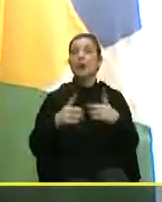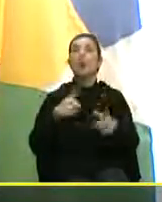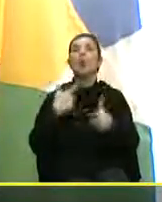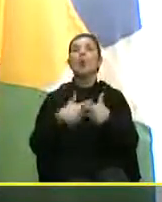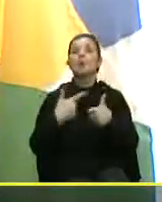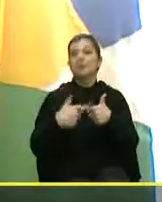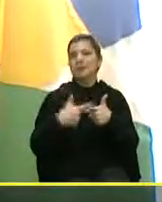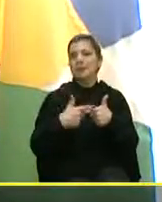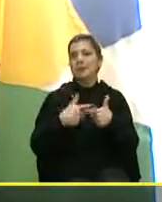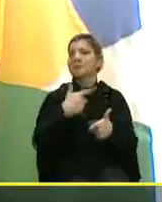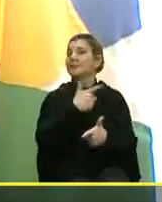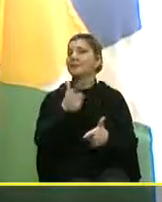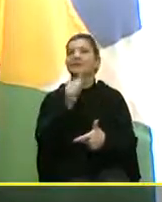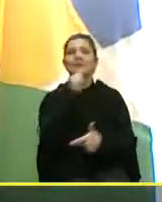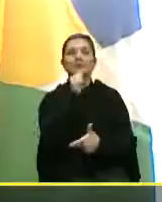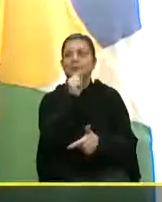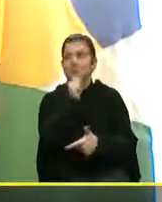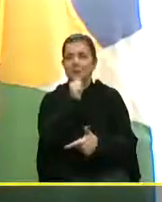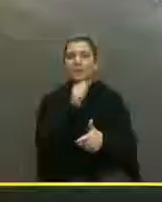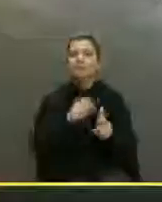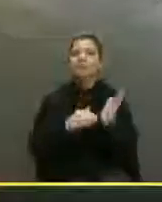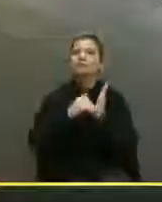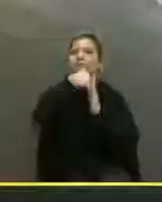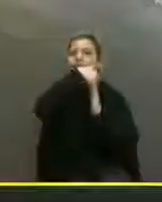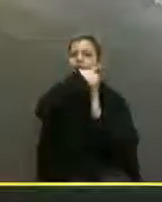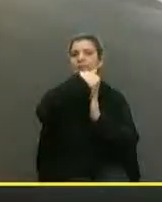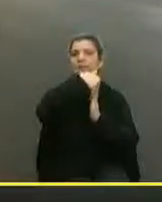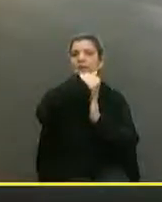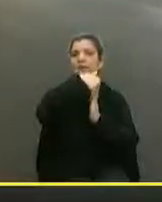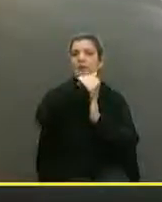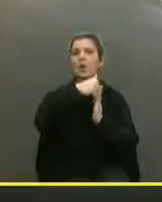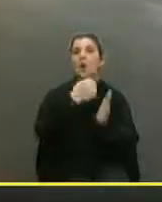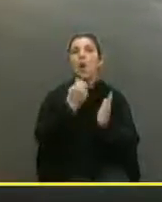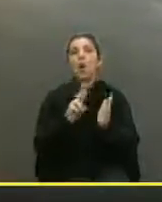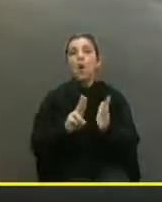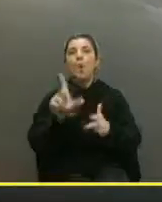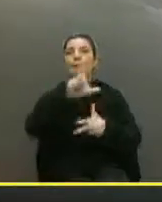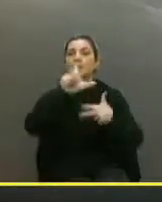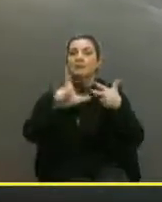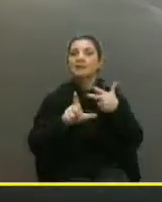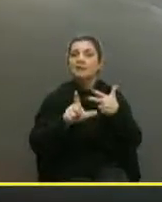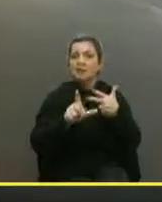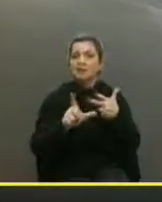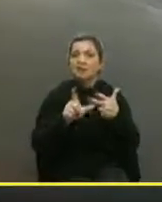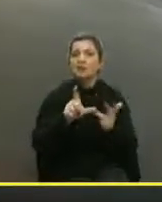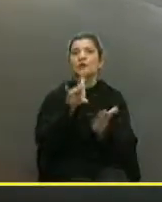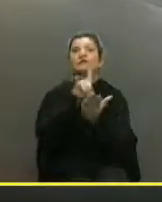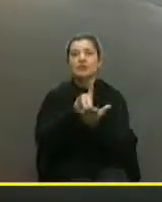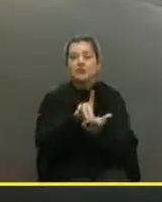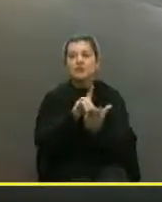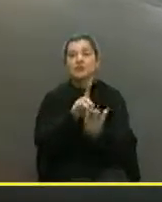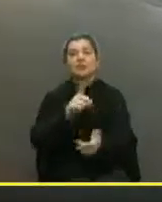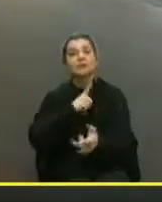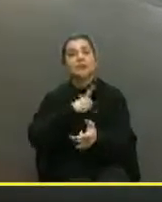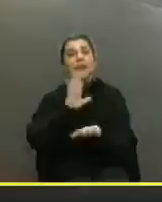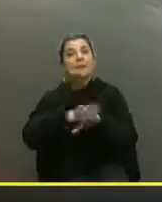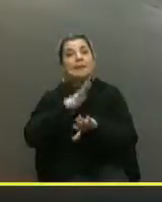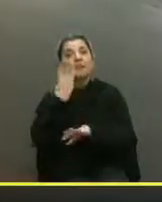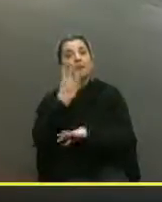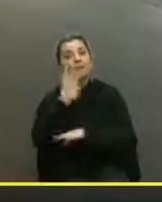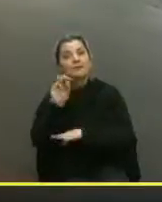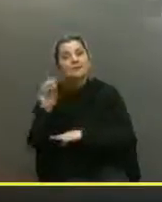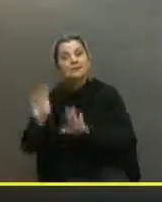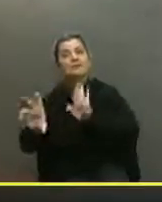é que não existe ainda um calendário oficial de eventos aqui no Rio Grande do Sul não existe uma legislação que consolide tudo isso então nós temos mais de 400